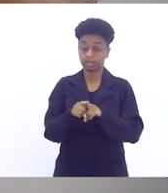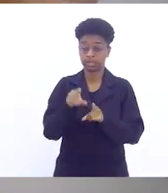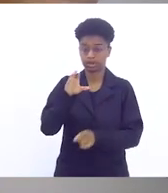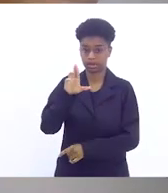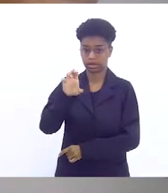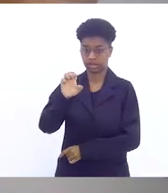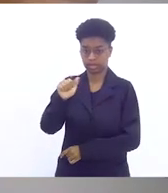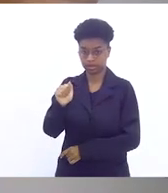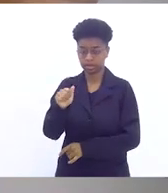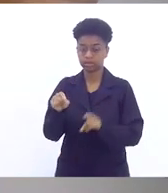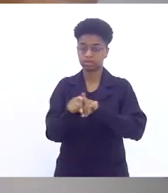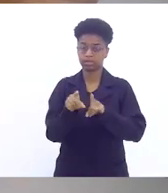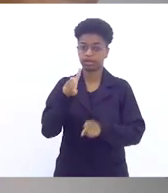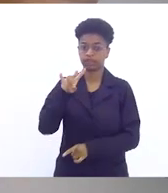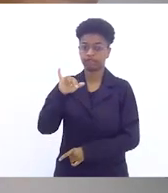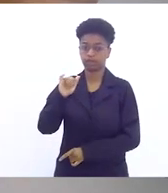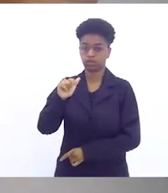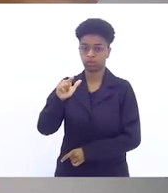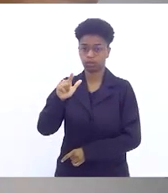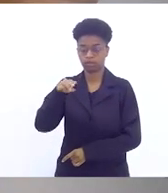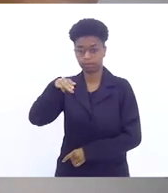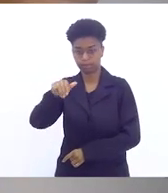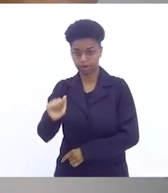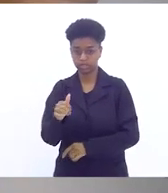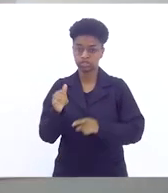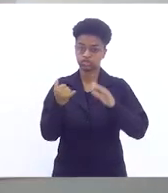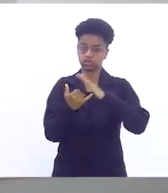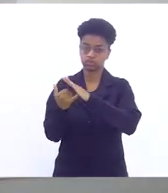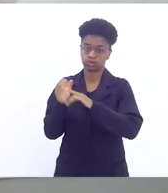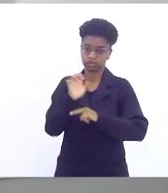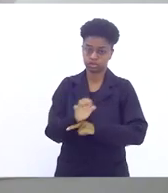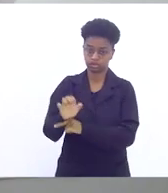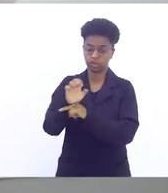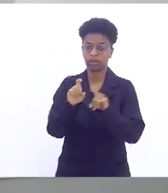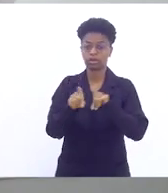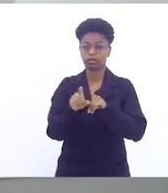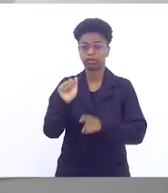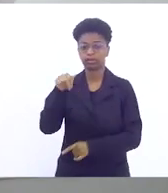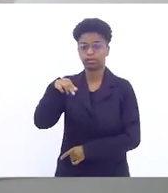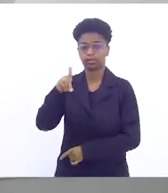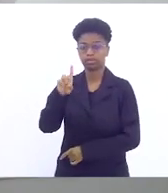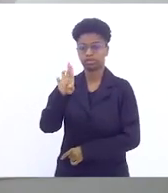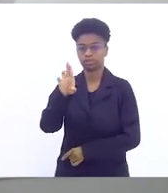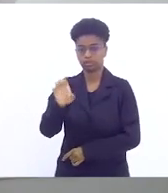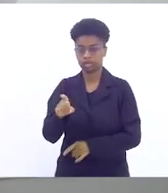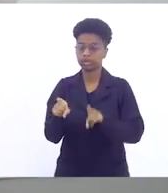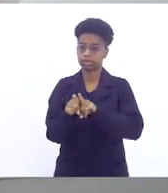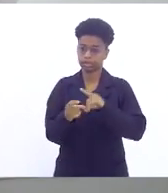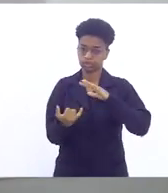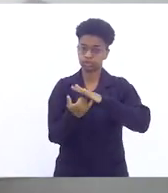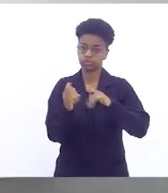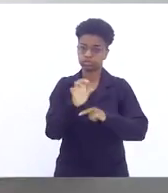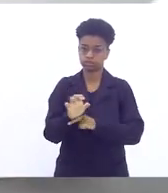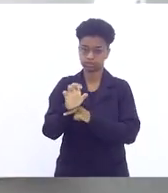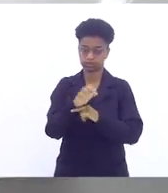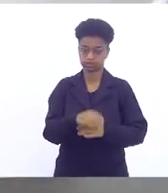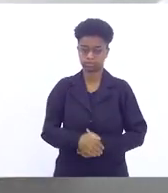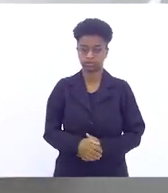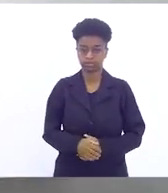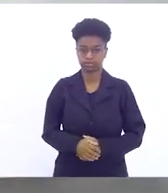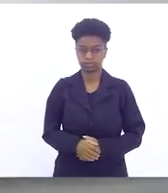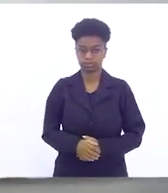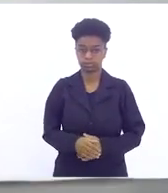da Dra Vilma Terezinha do Instituto Estadual e do Dr André Granato também Instituto Estadual